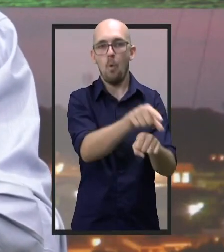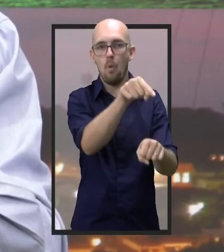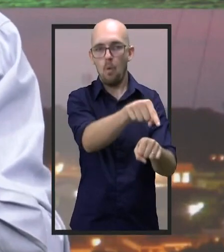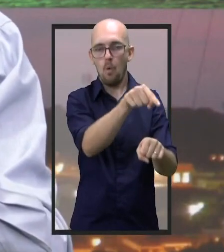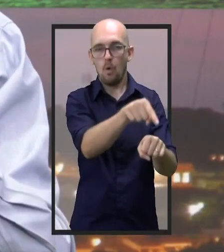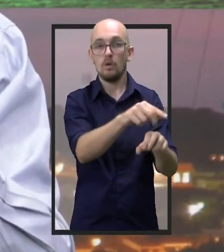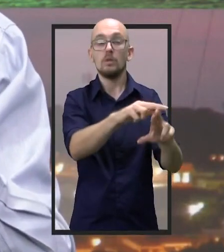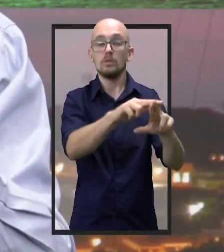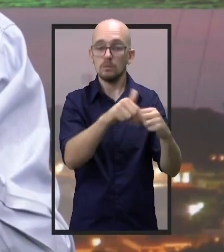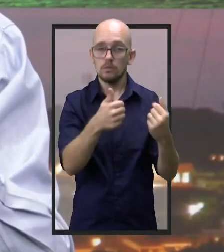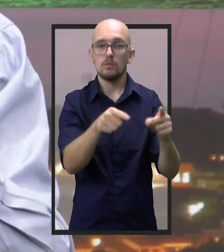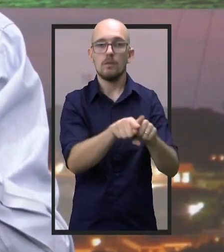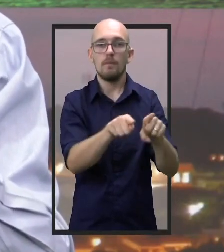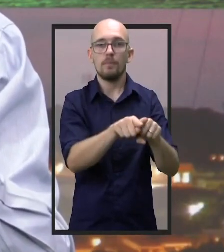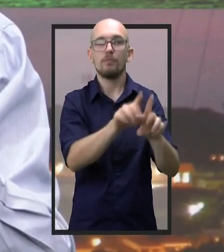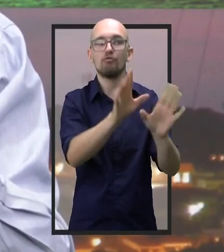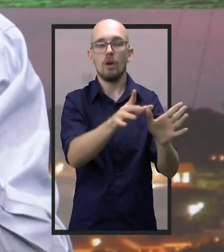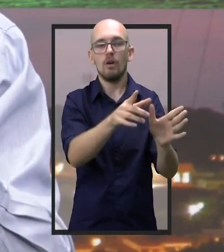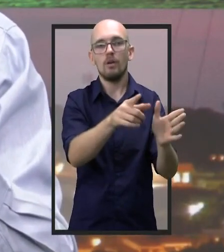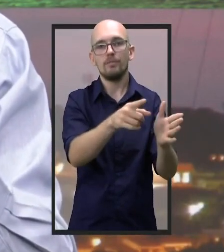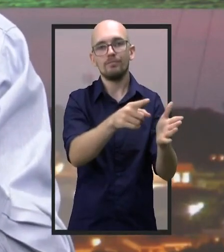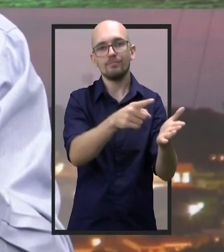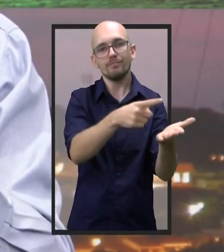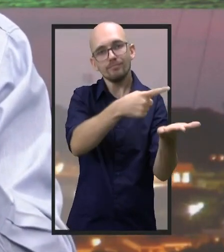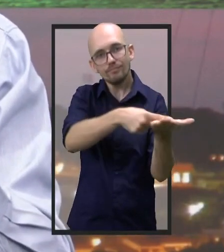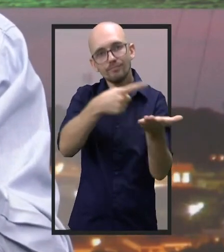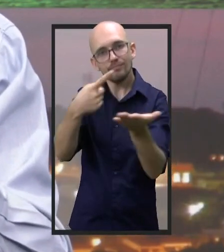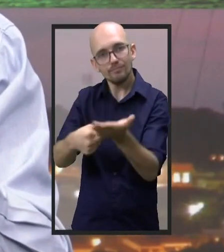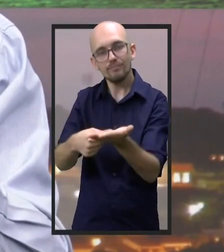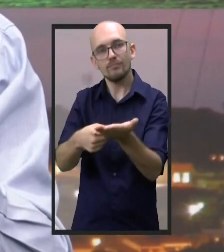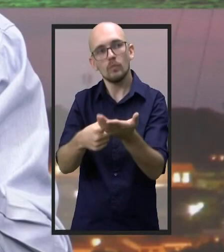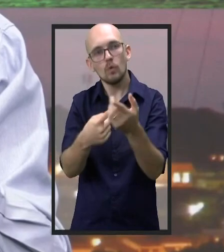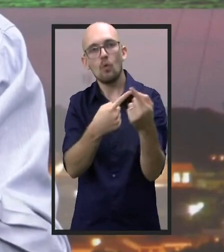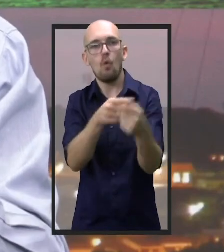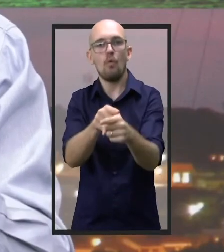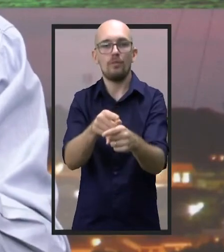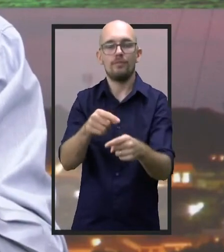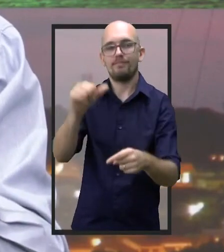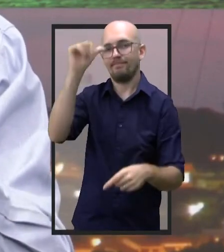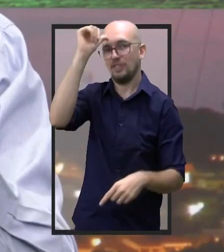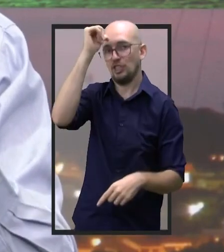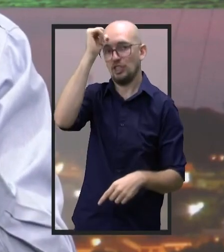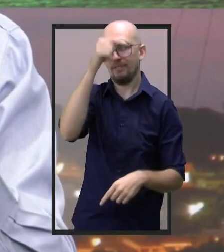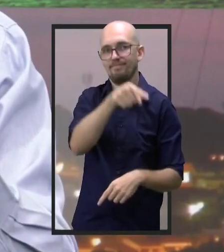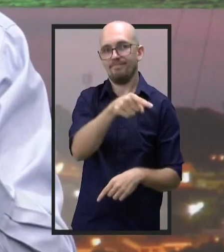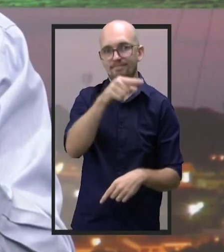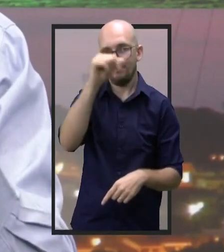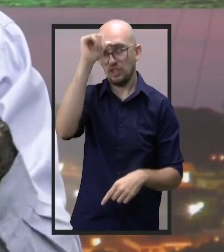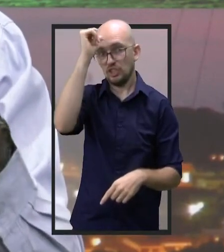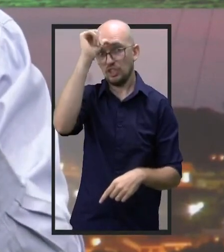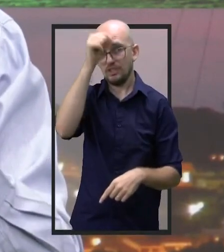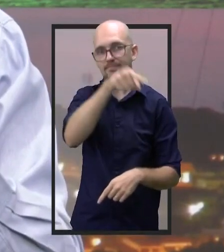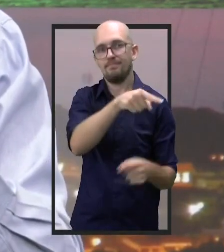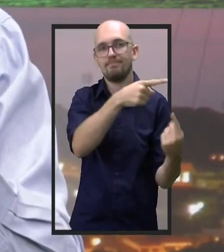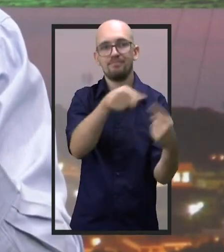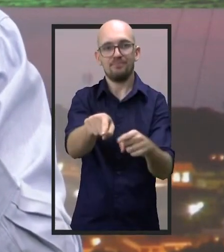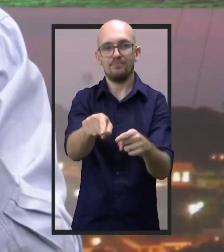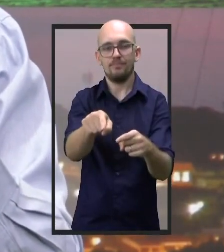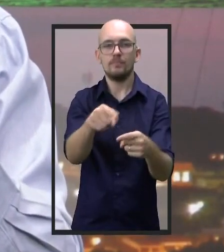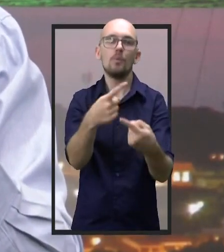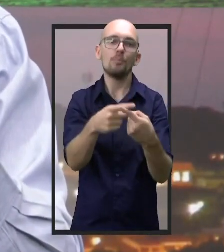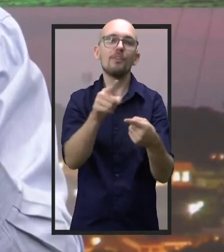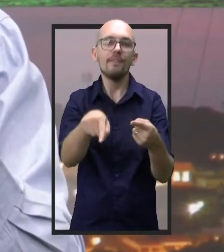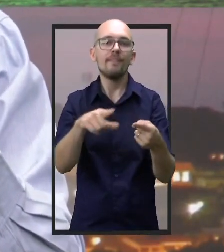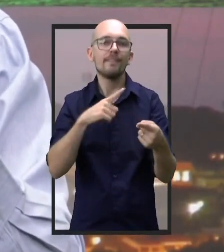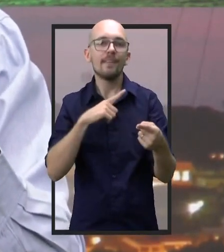se pleiteou como útil para entrar com um painel contra a Índia. Já temos um agregado, que é muito valor, enorme. É que